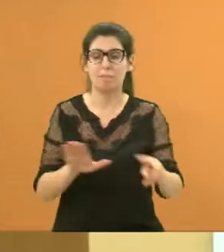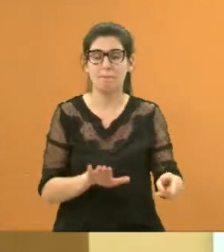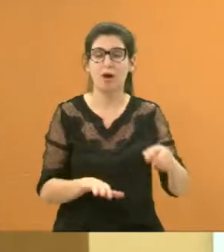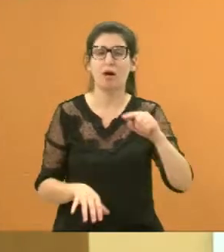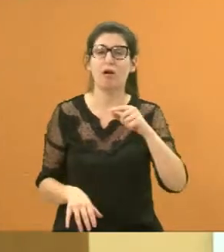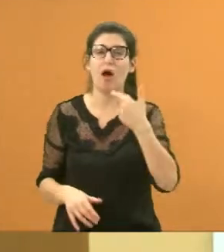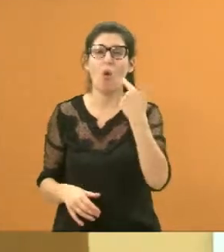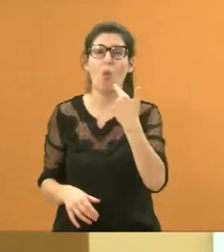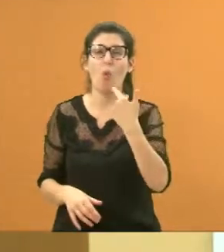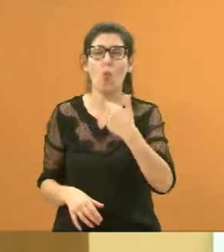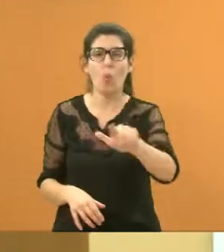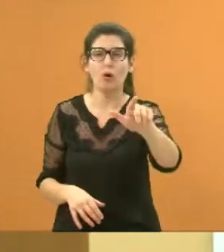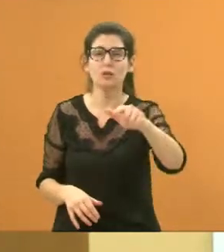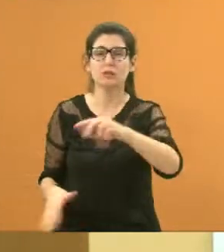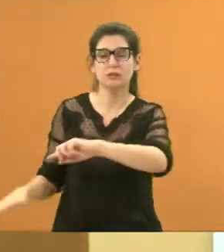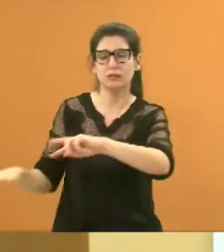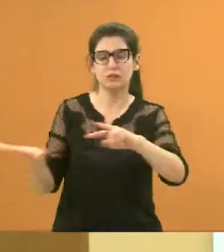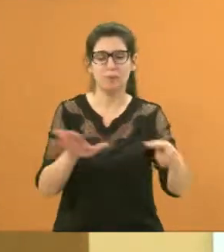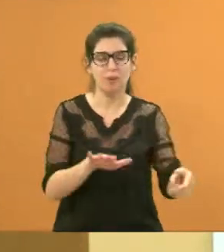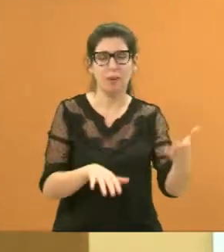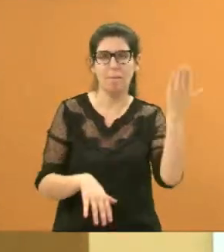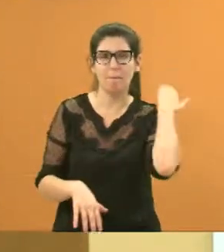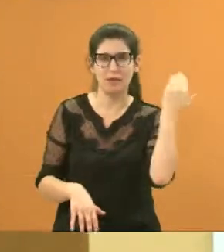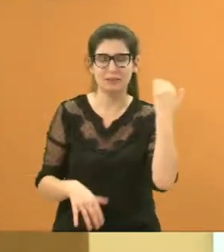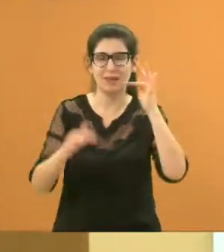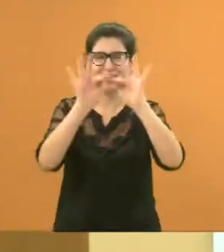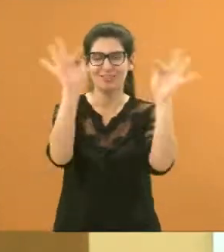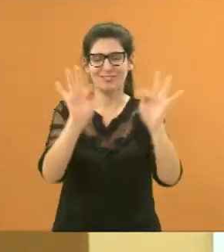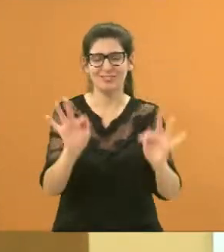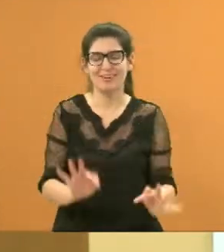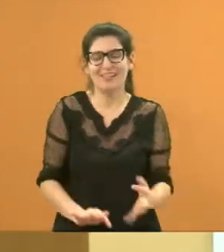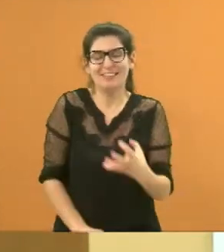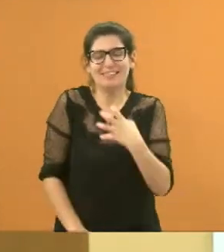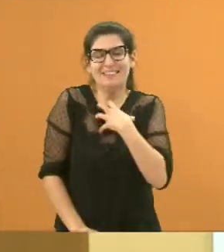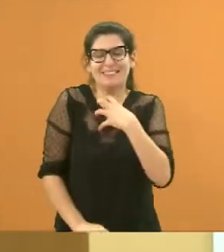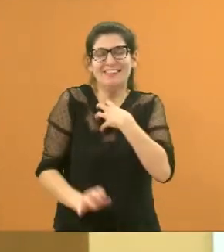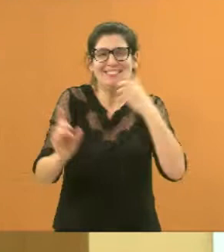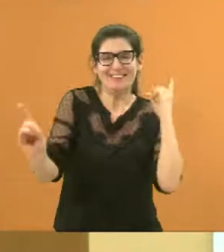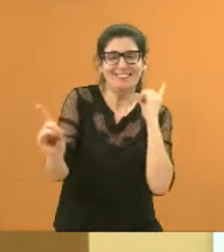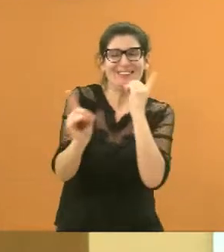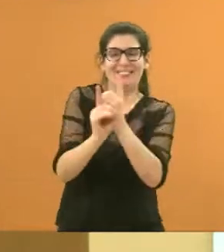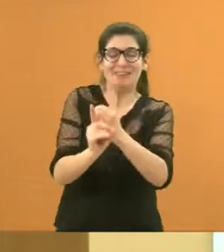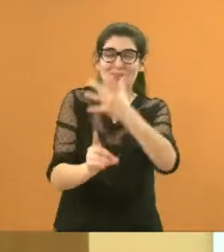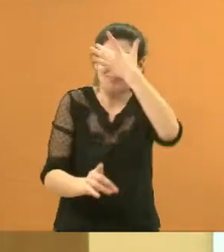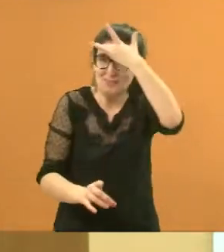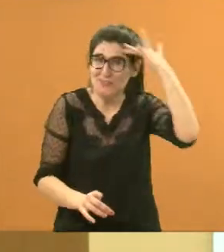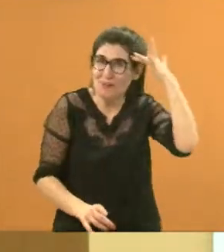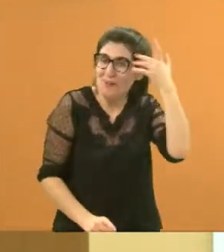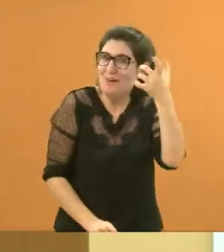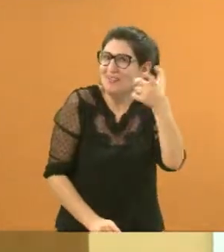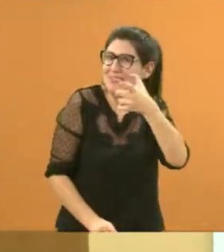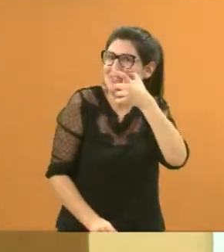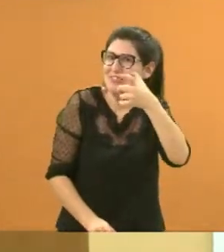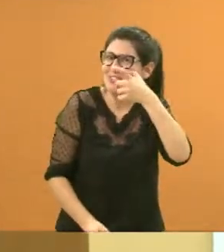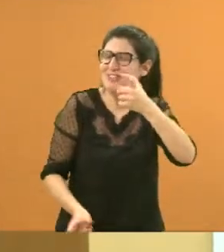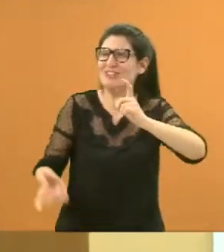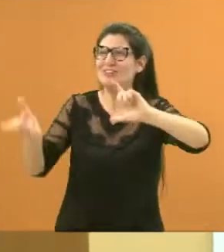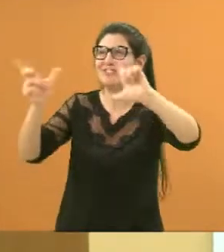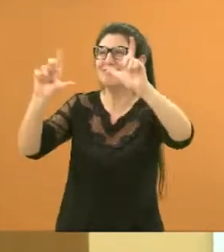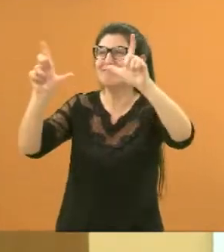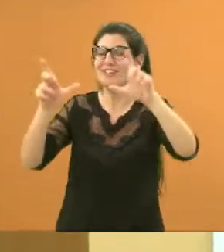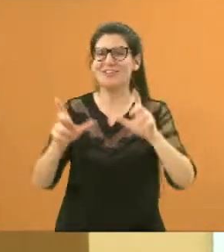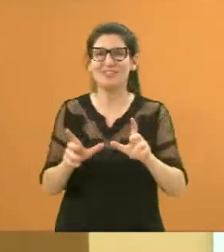passada, mais uma vez, assim, muito feliz em encontrar pessoas que falam, Paulinho, que assistem à TV Câmara, né?